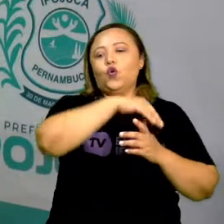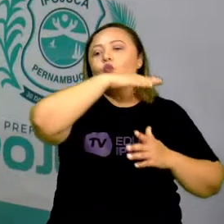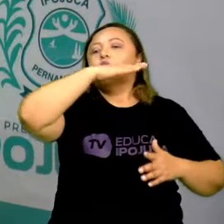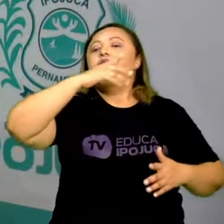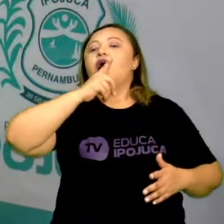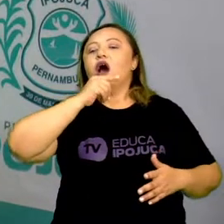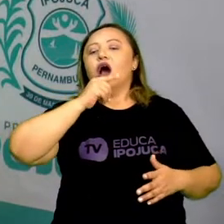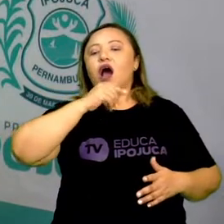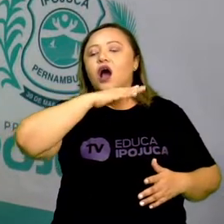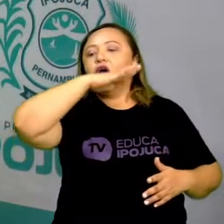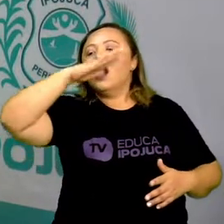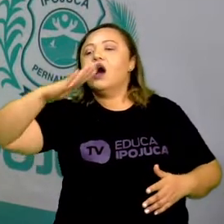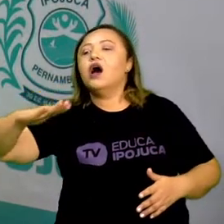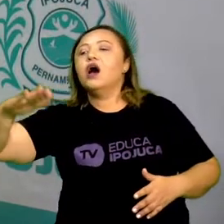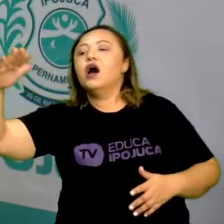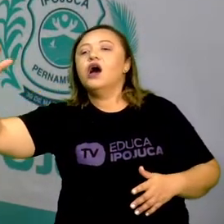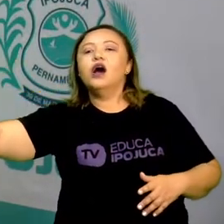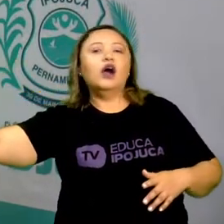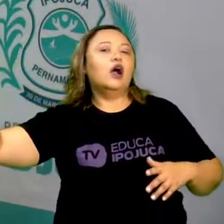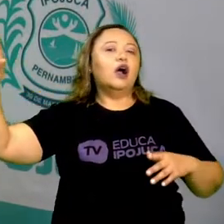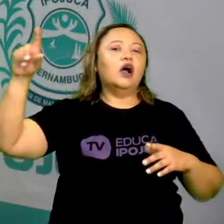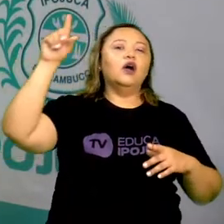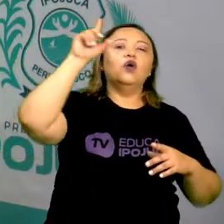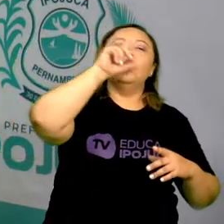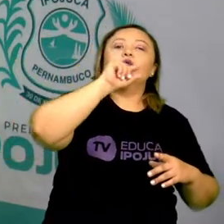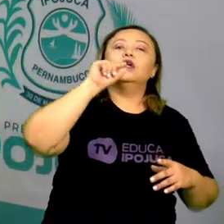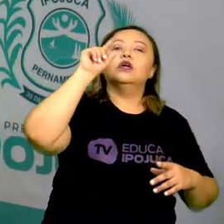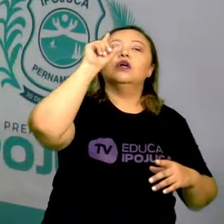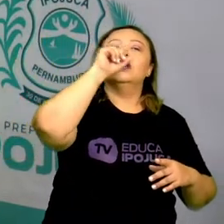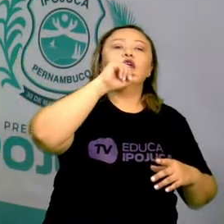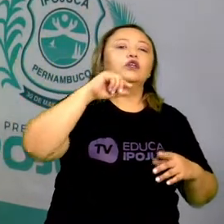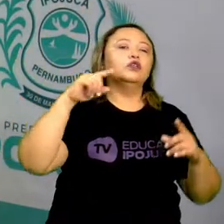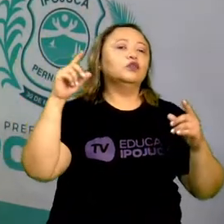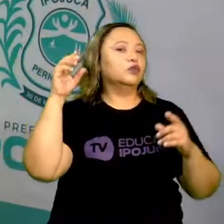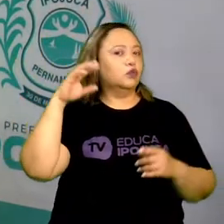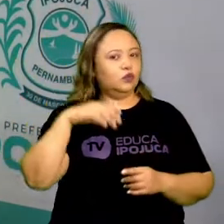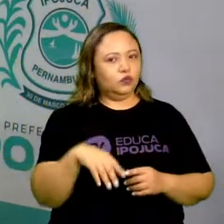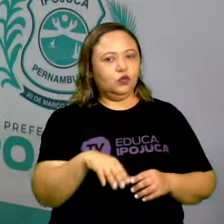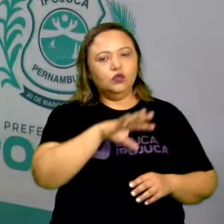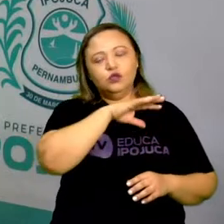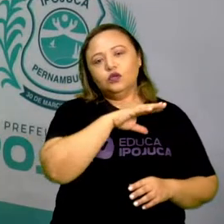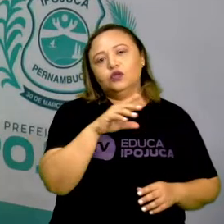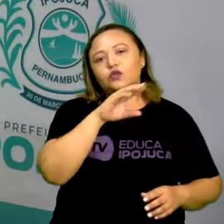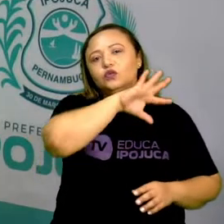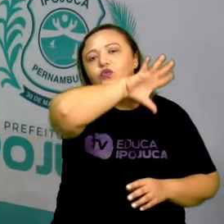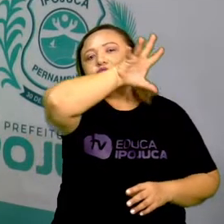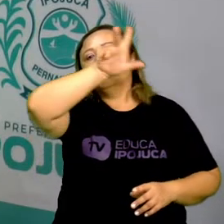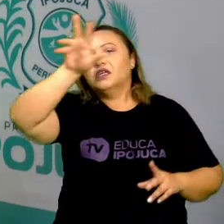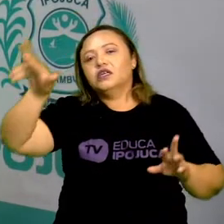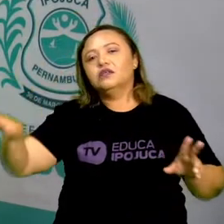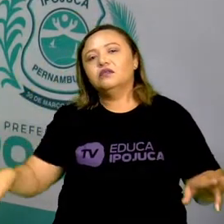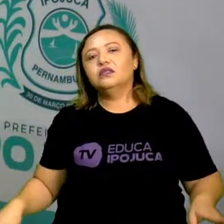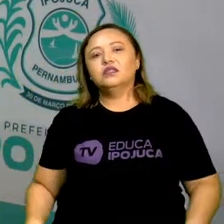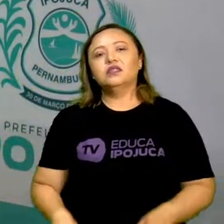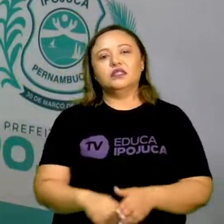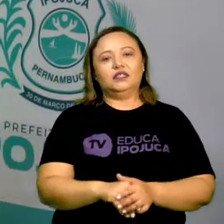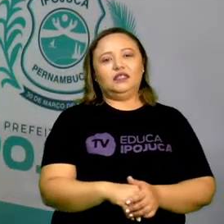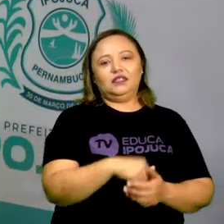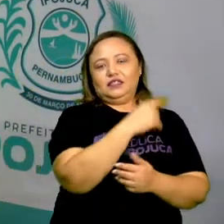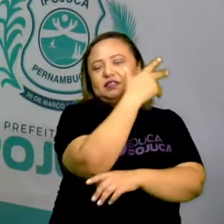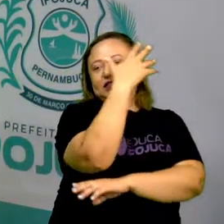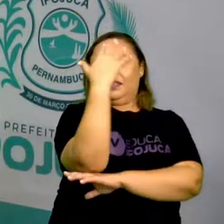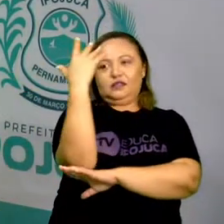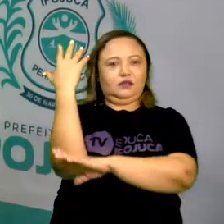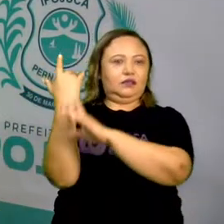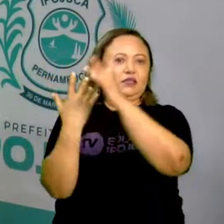dos animais. Então, são naturais porque vem da natureza, tá certo? Olha, quem nunca já